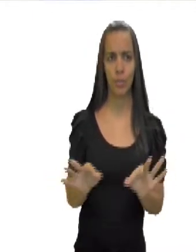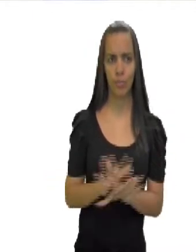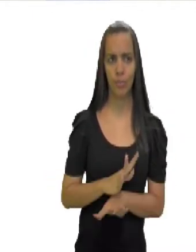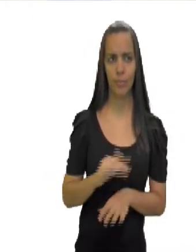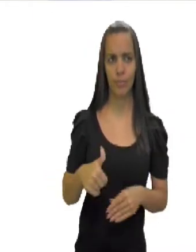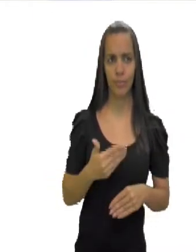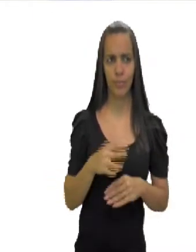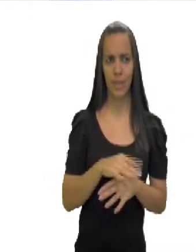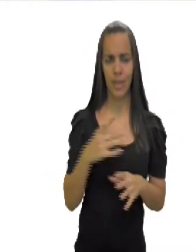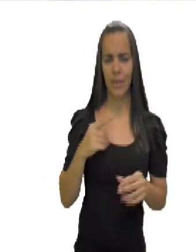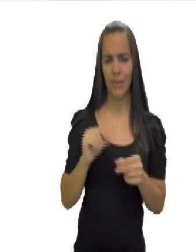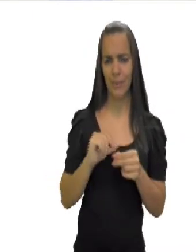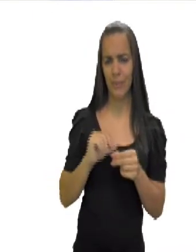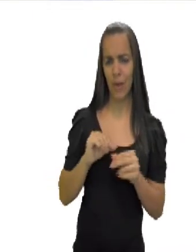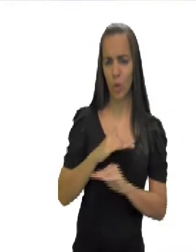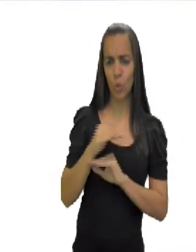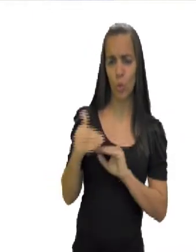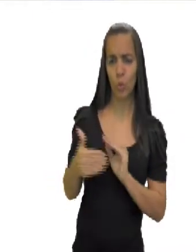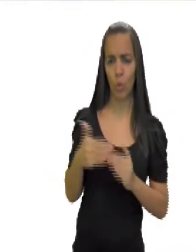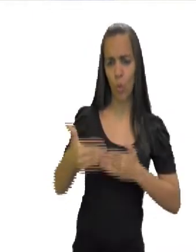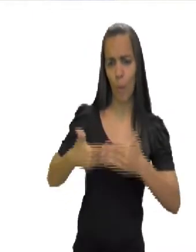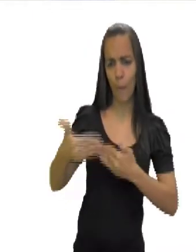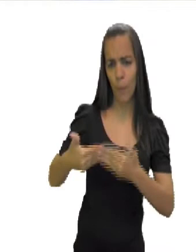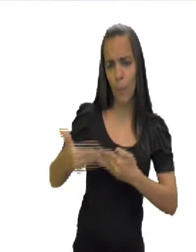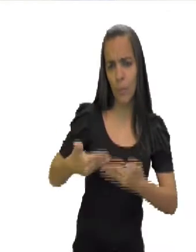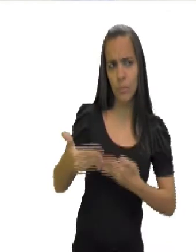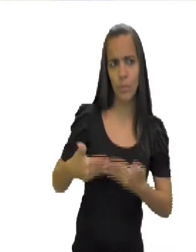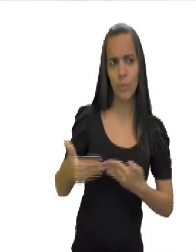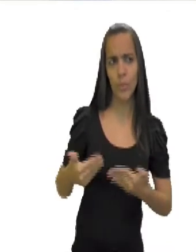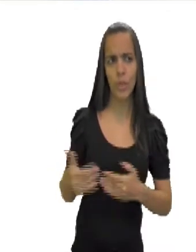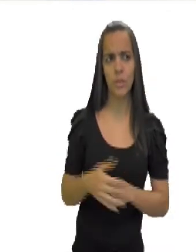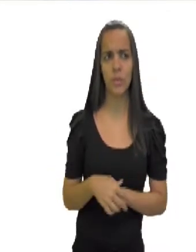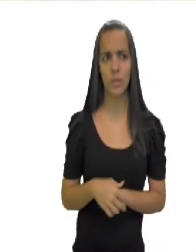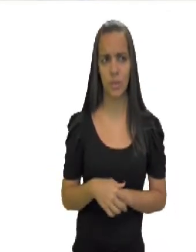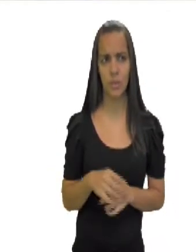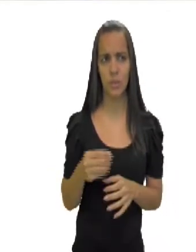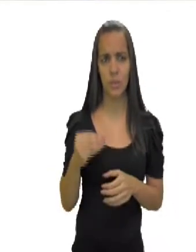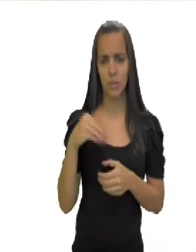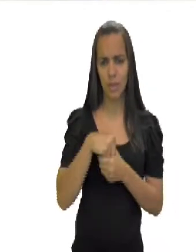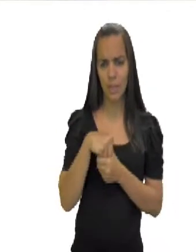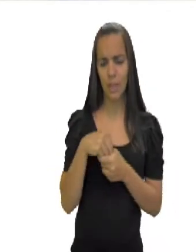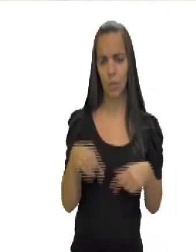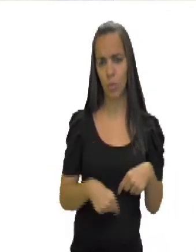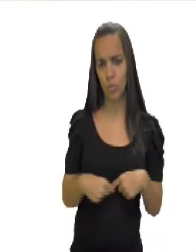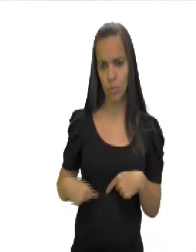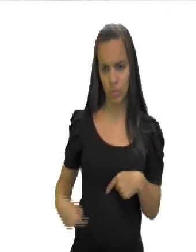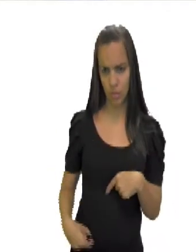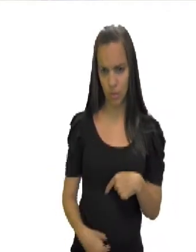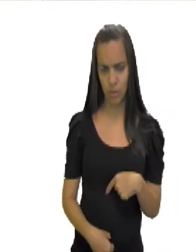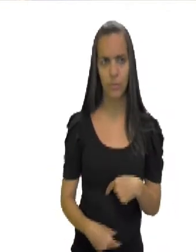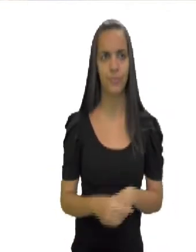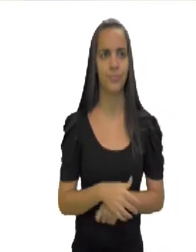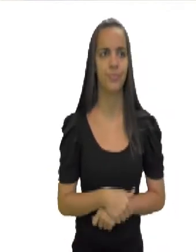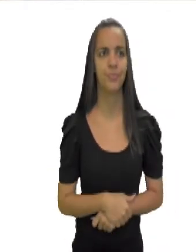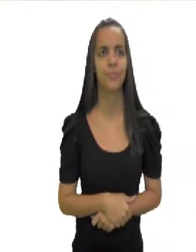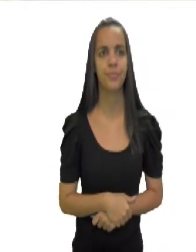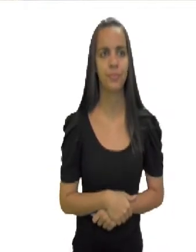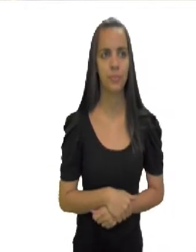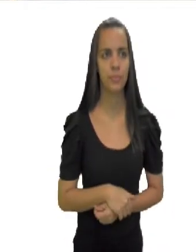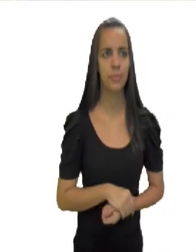delgado, que são essas tripas mais fininhas em volta, dentro do intestino grosso.